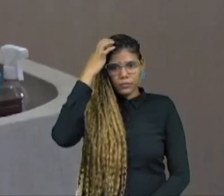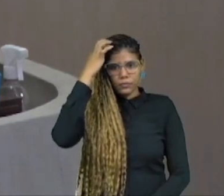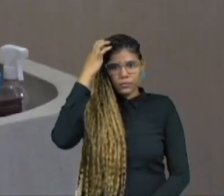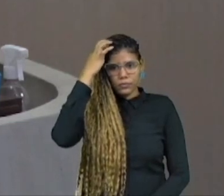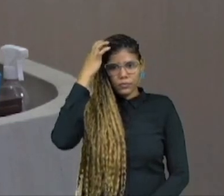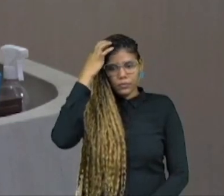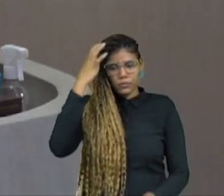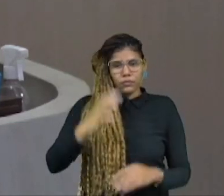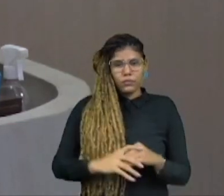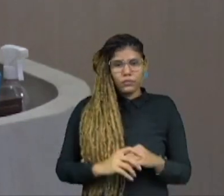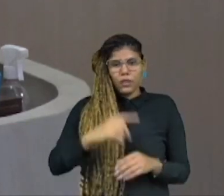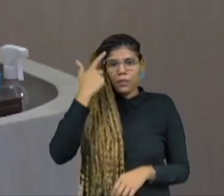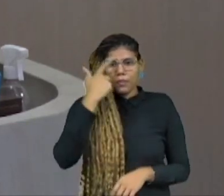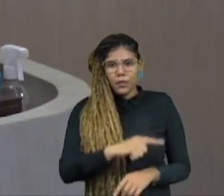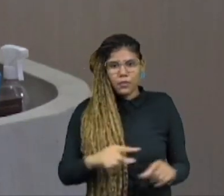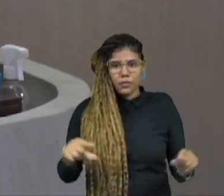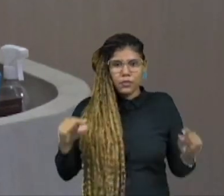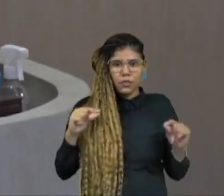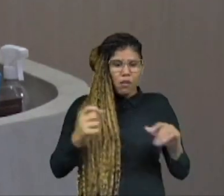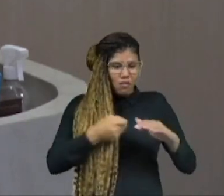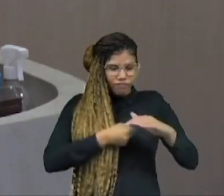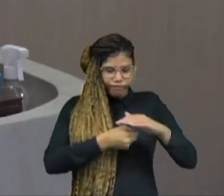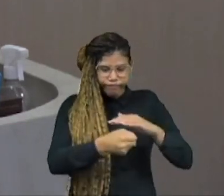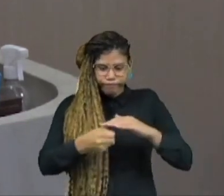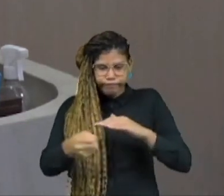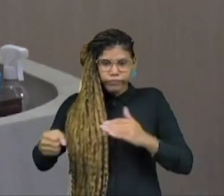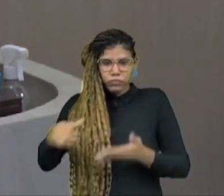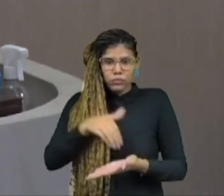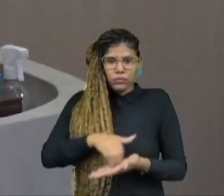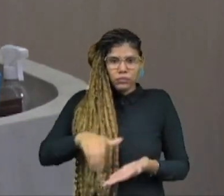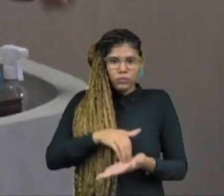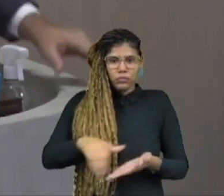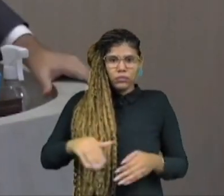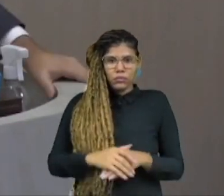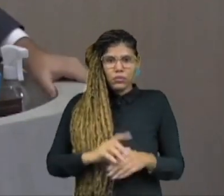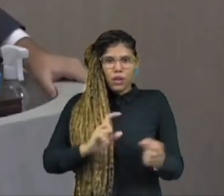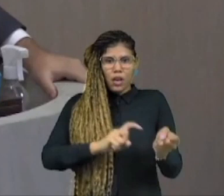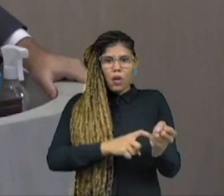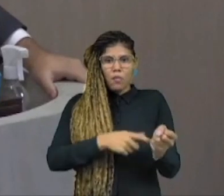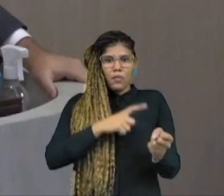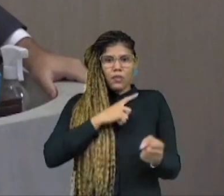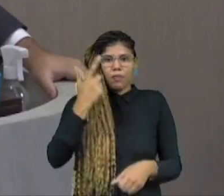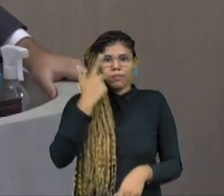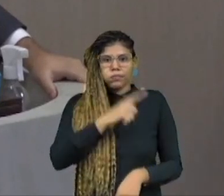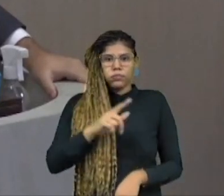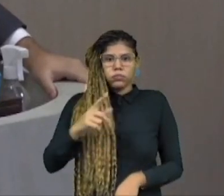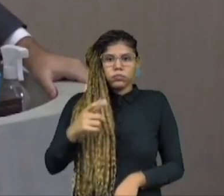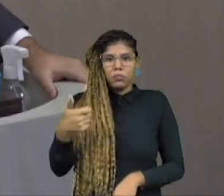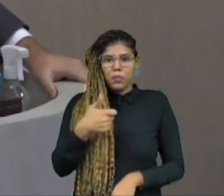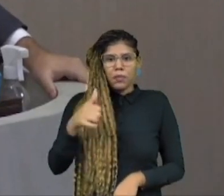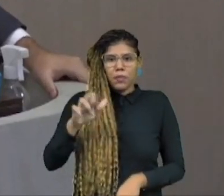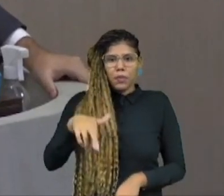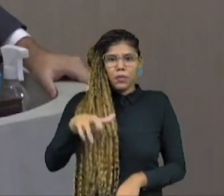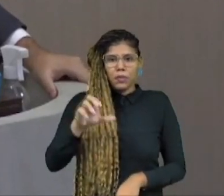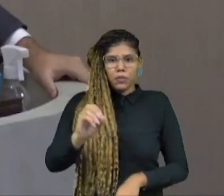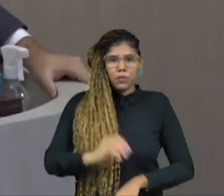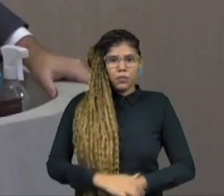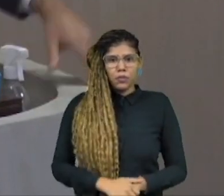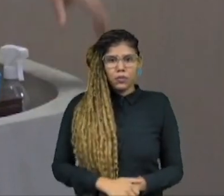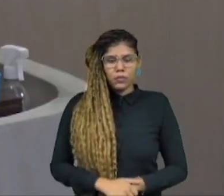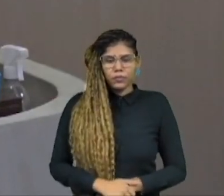Tudo isso para custear a vitória que o Mano teve no primeiro turno, deputado Cláudio Pinho. Isso é